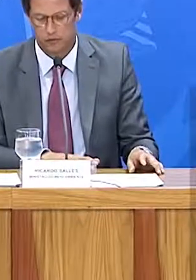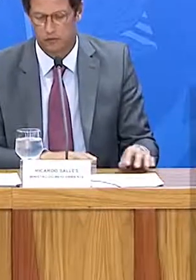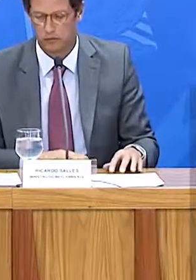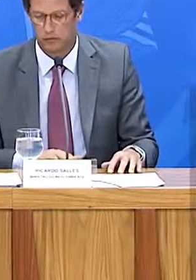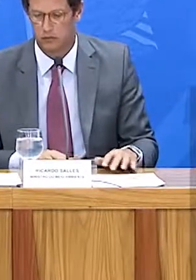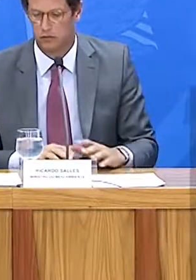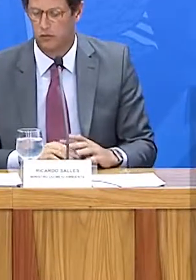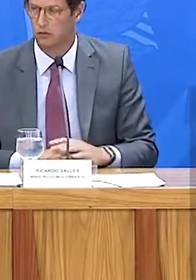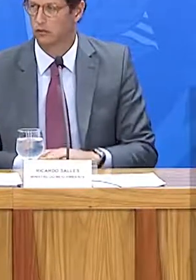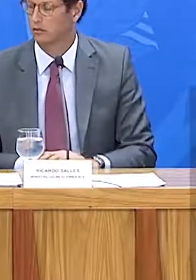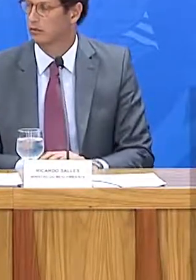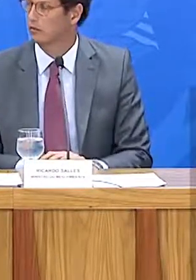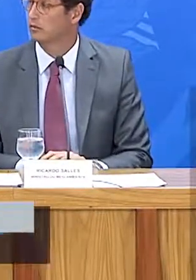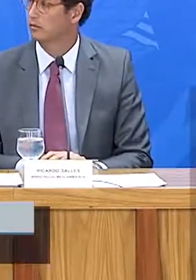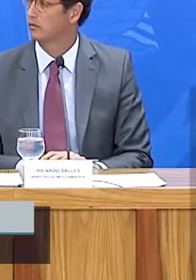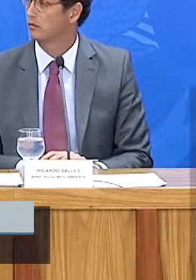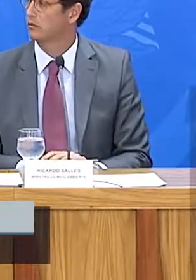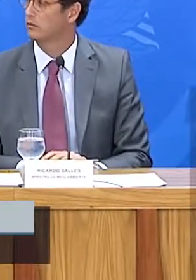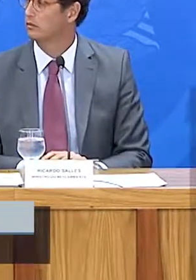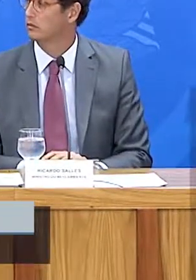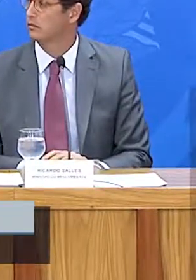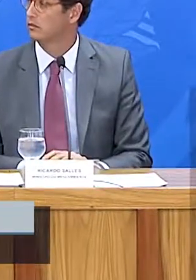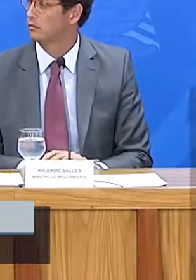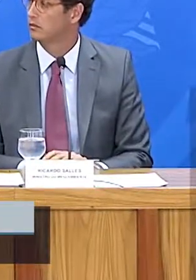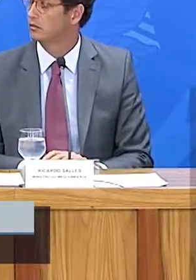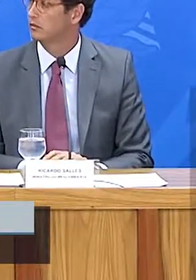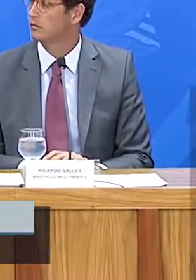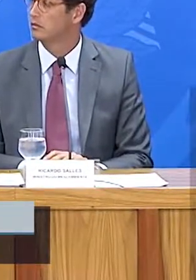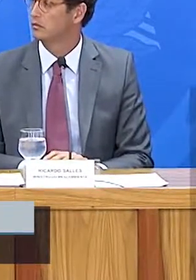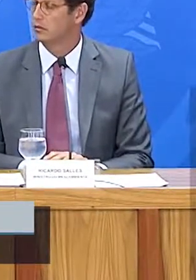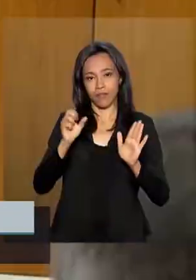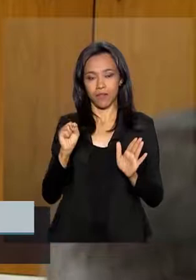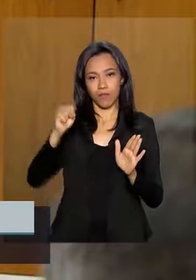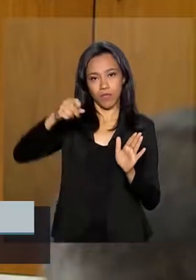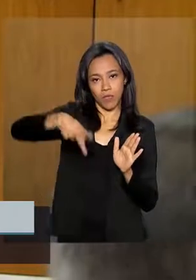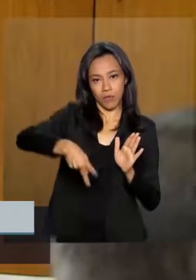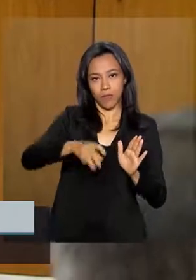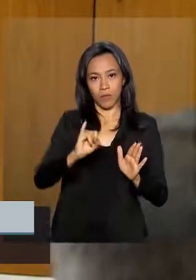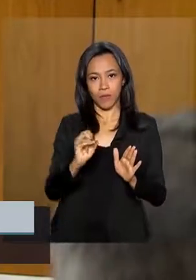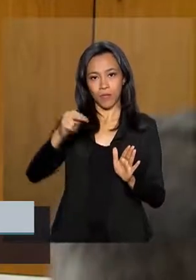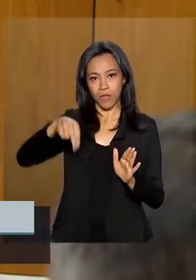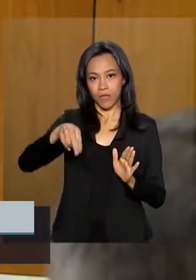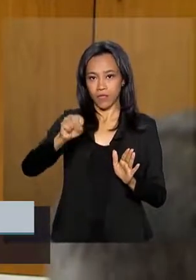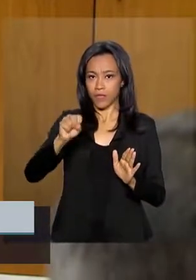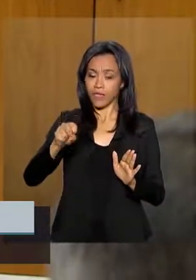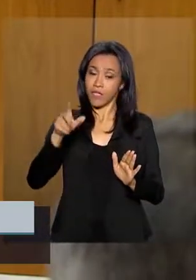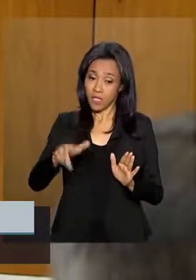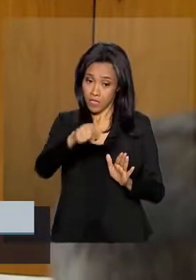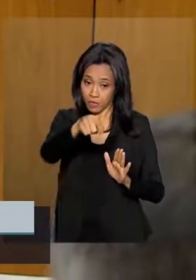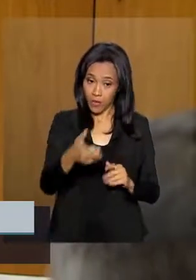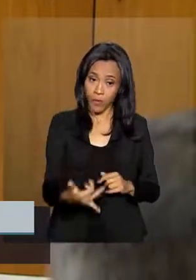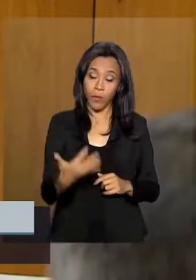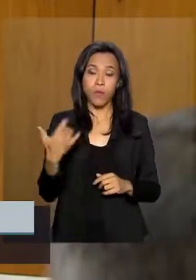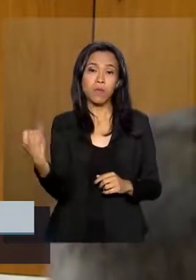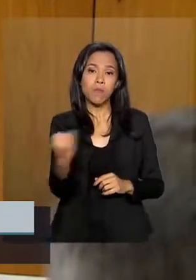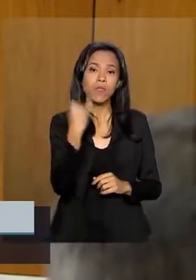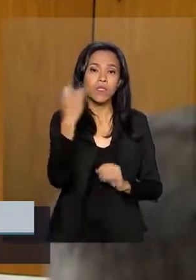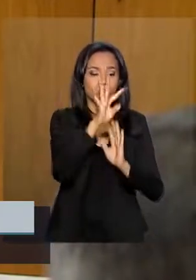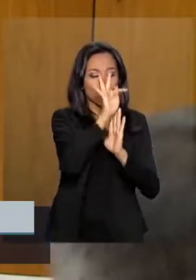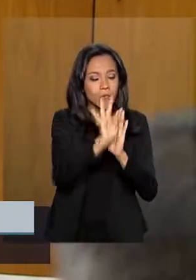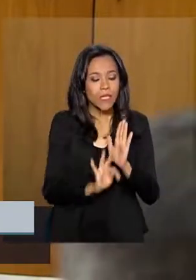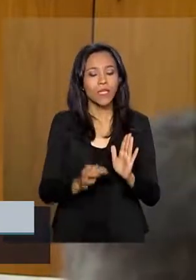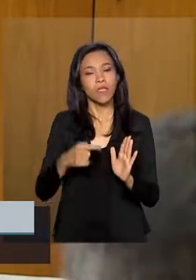O presidente Jair Bolsonaro sancionou nesta última terça-feira o projeto de lei que amplia a posse de armas em